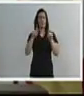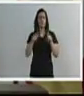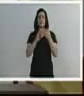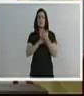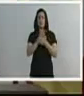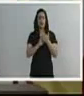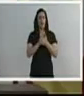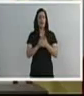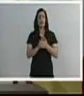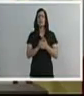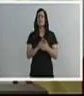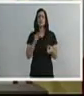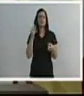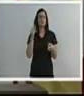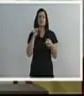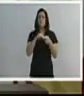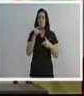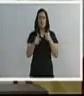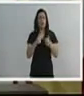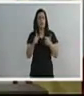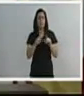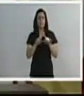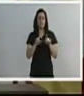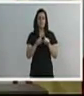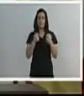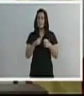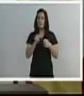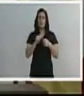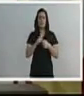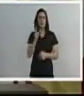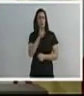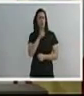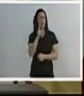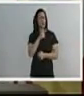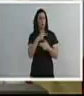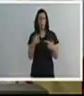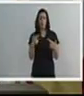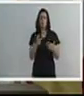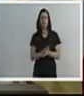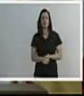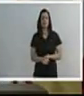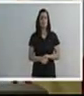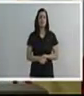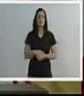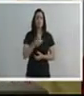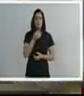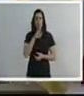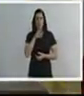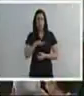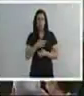mudou o ramo de trabalho? Assim deveria ser, e não é. Mas algo tem que ser feito com urgência, Ivan, com certeza. Serei nessa tarde, muito boa tarde a todos.